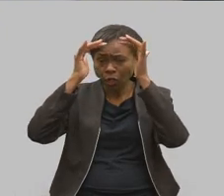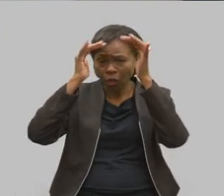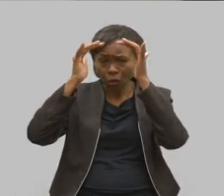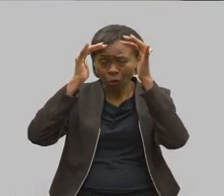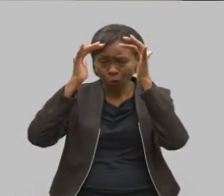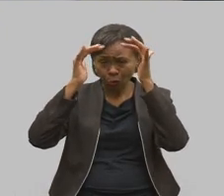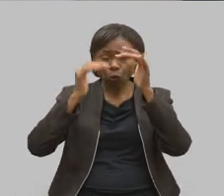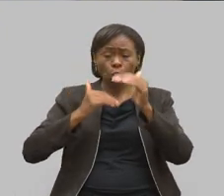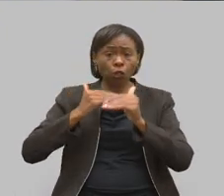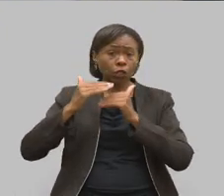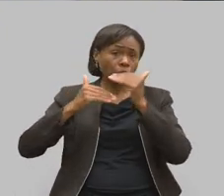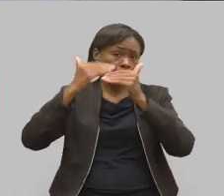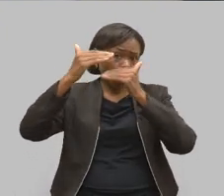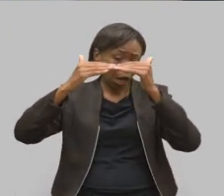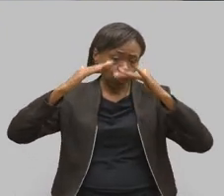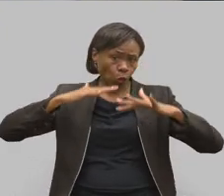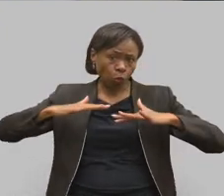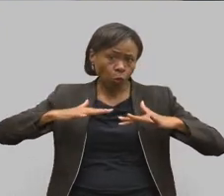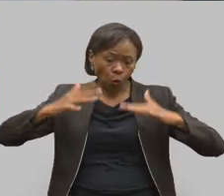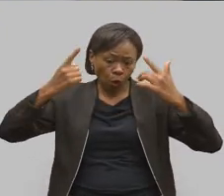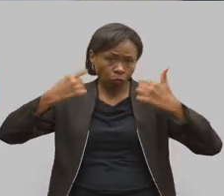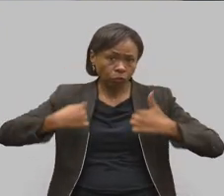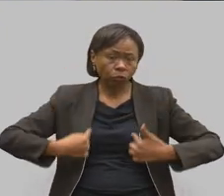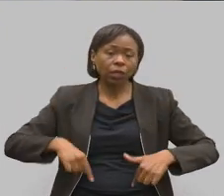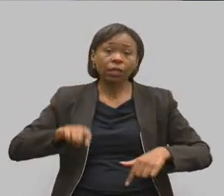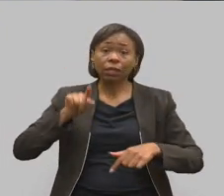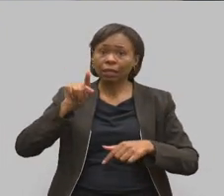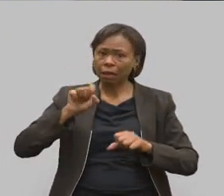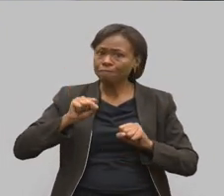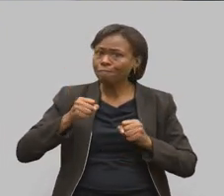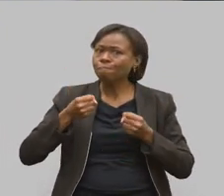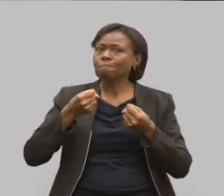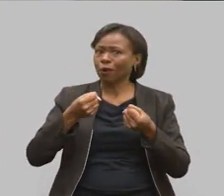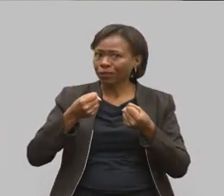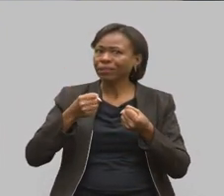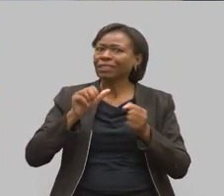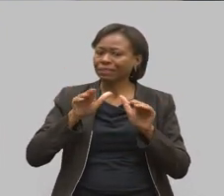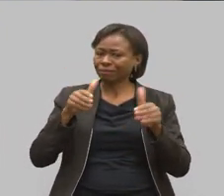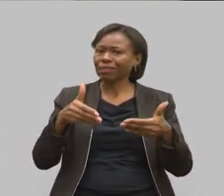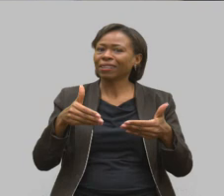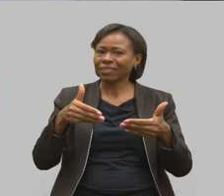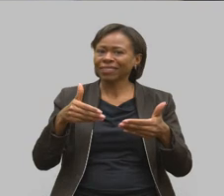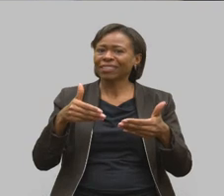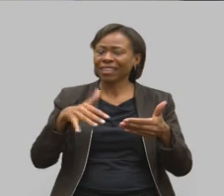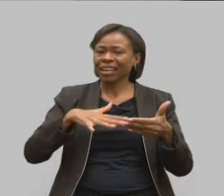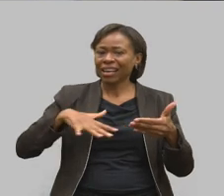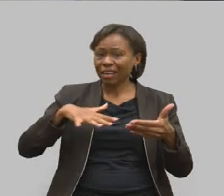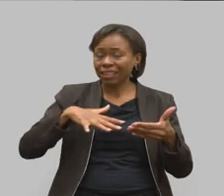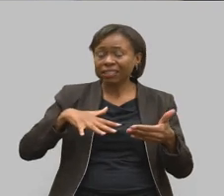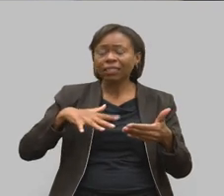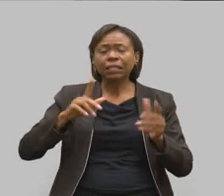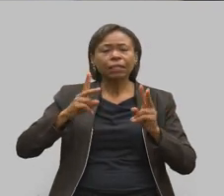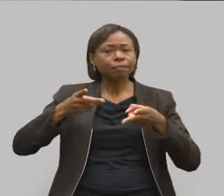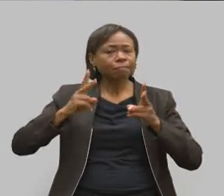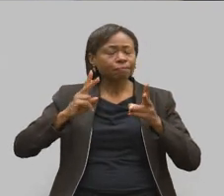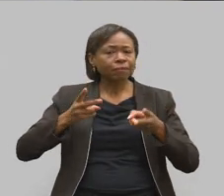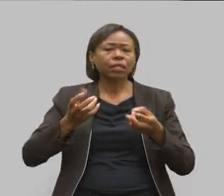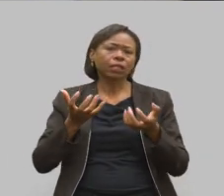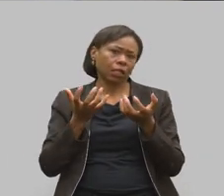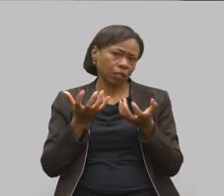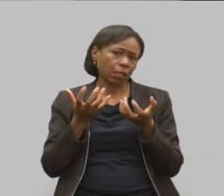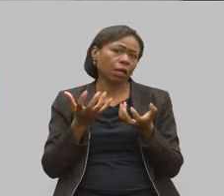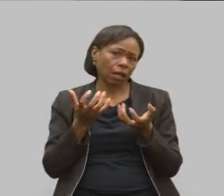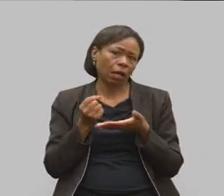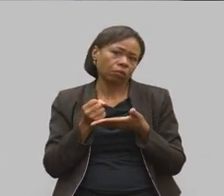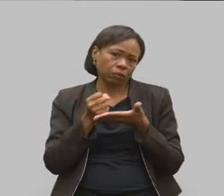neuropsicomotor é um forte da institui e a gente tá sempre disposto a colaborar é o